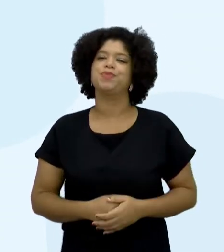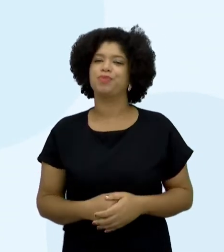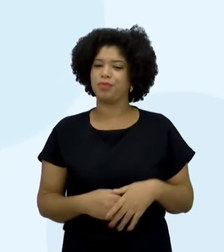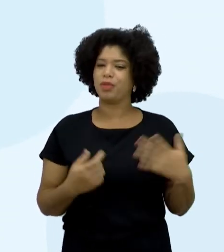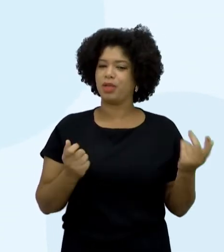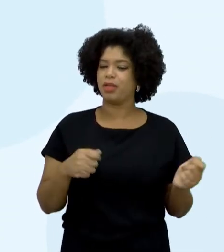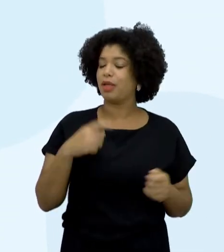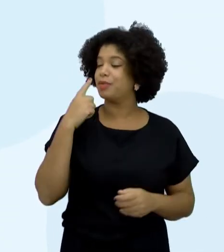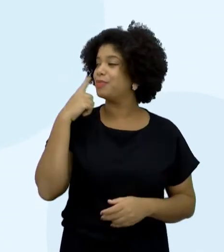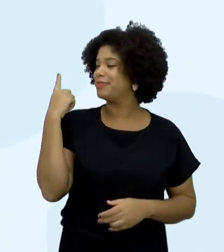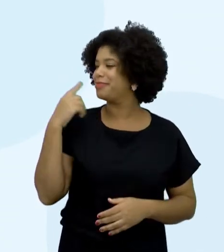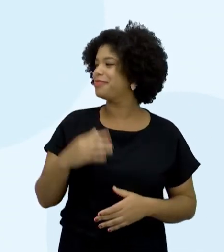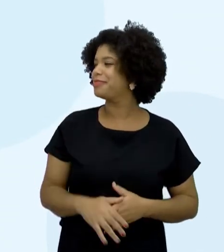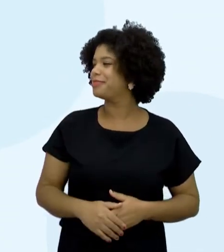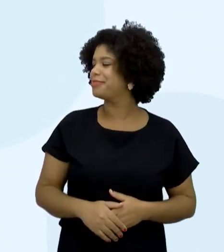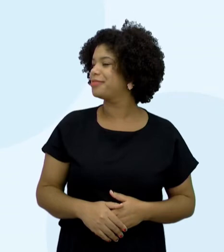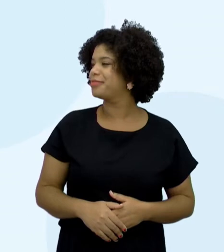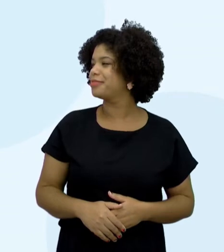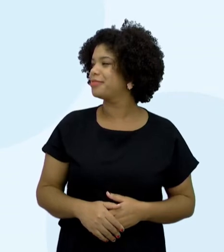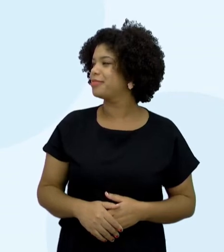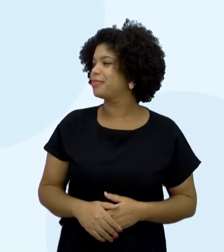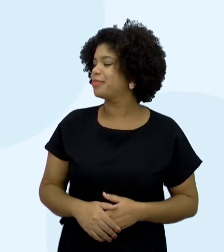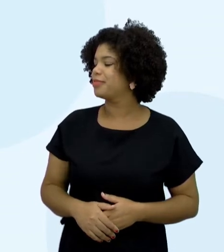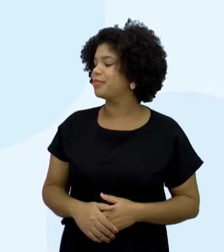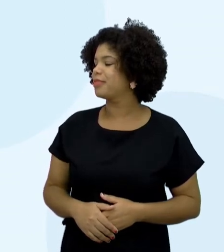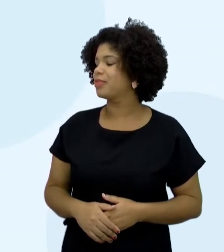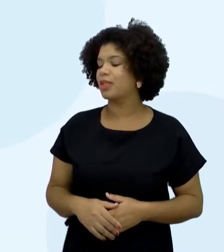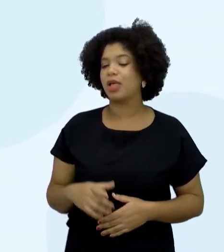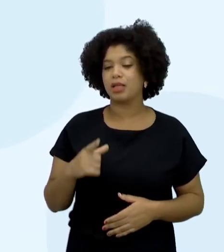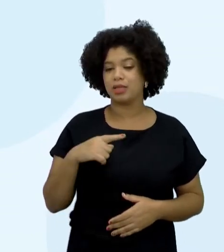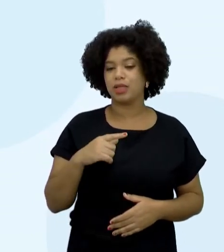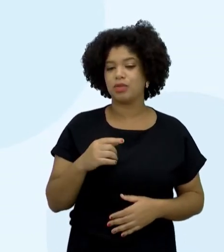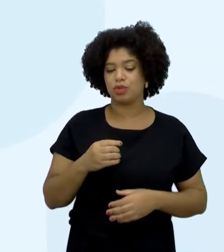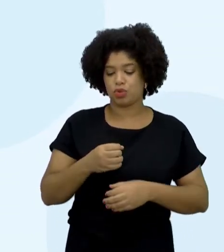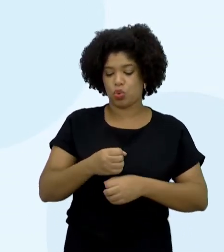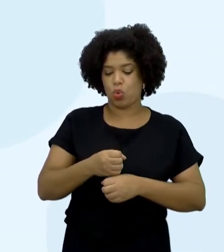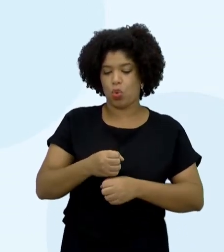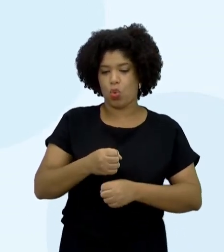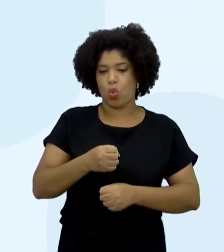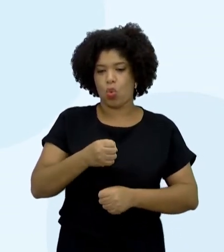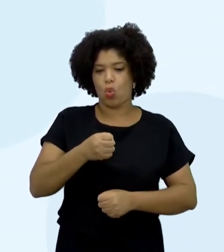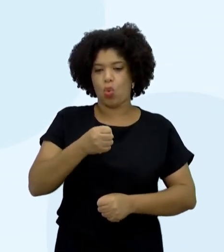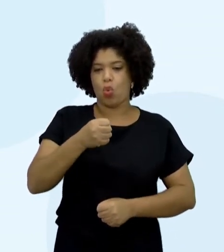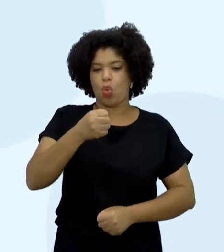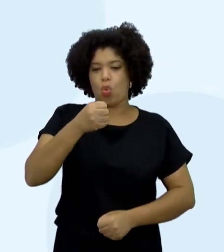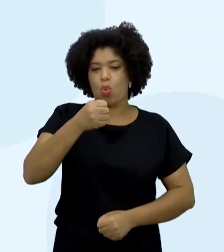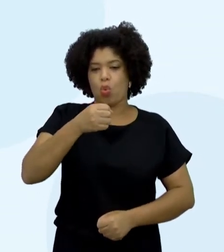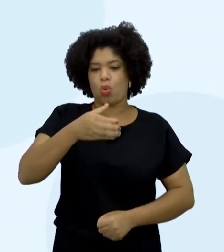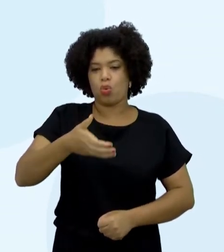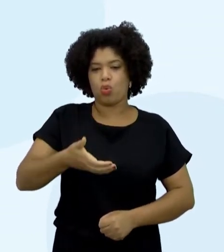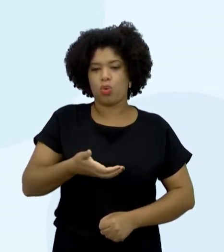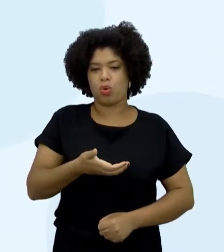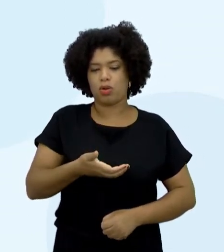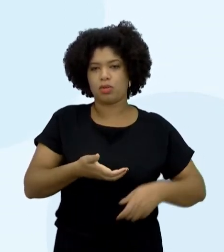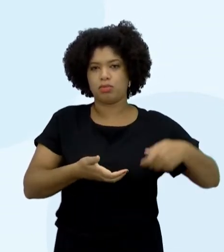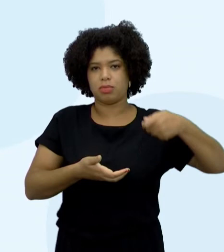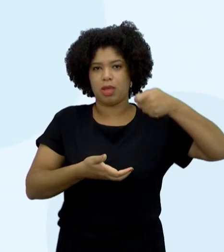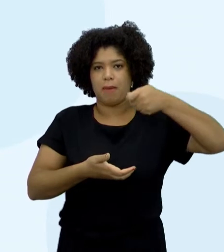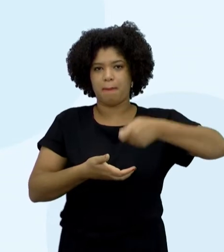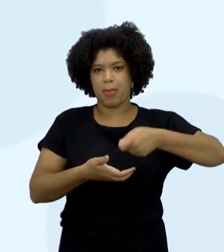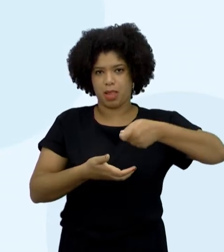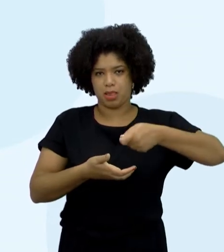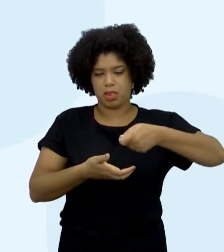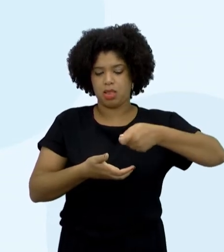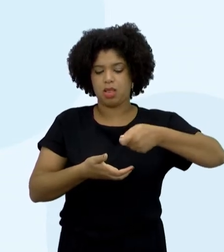um suporte, você está vendo já, né? Eu crio aqui um suporte, coloco aqui uma panela, né, com arroz, com água a ferver e